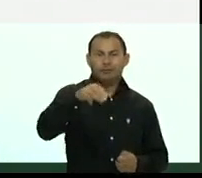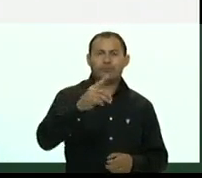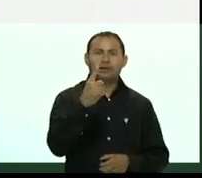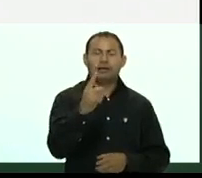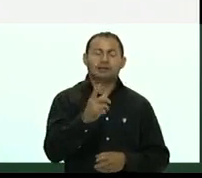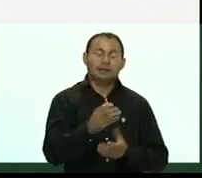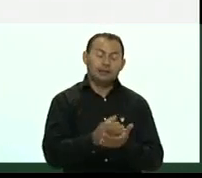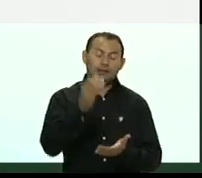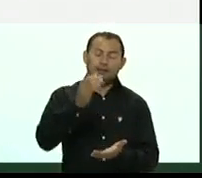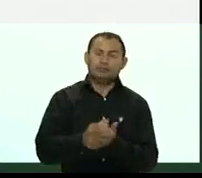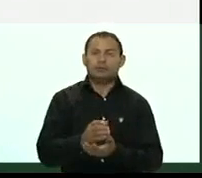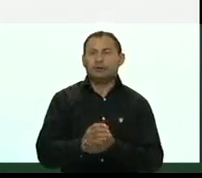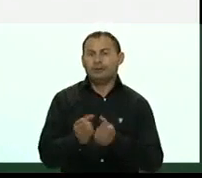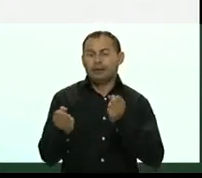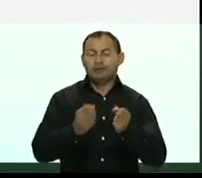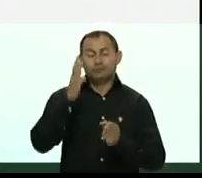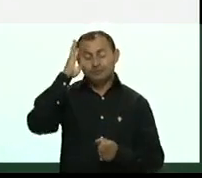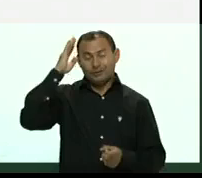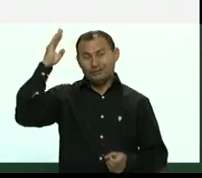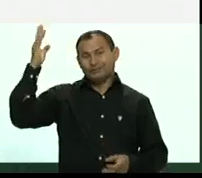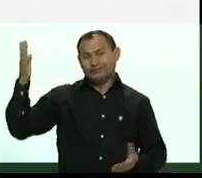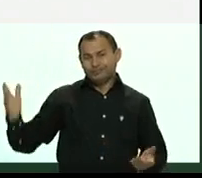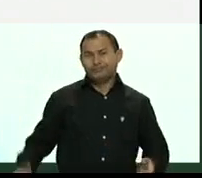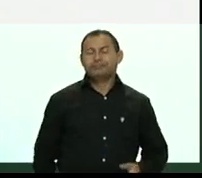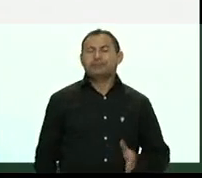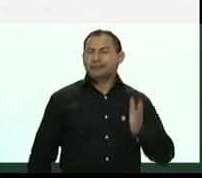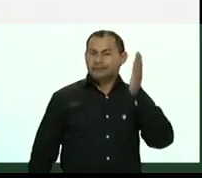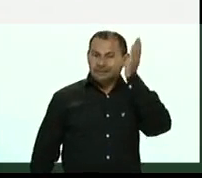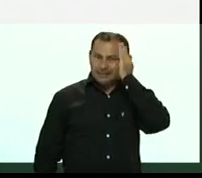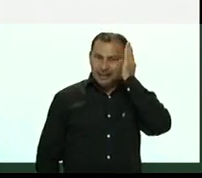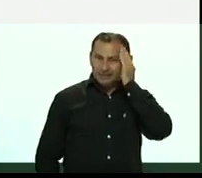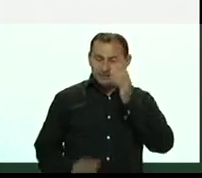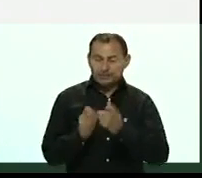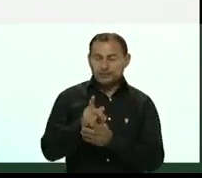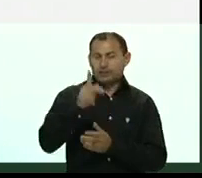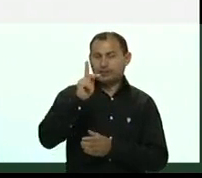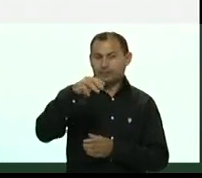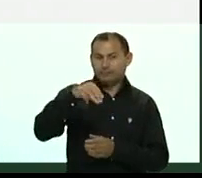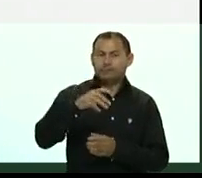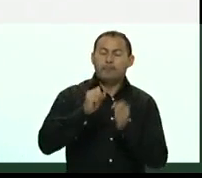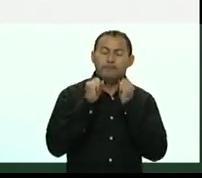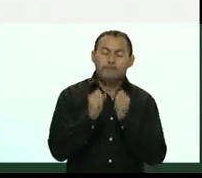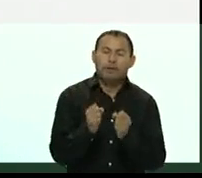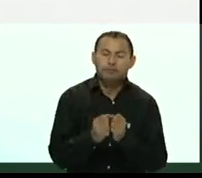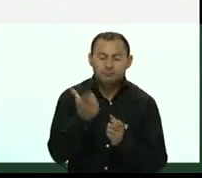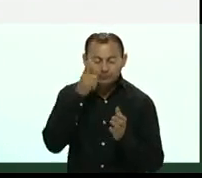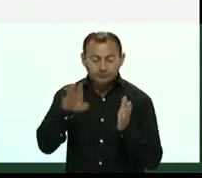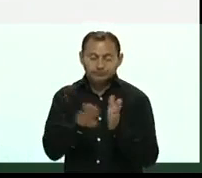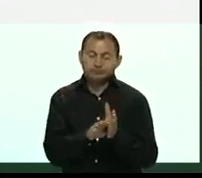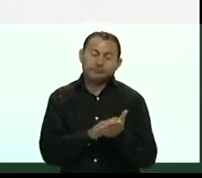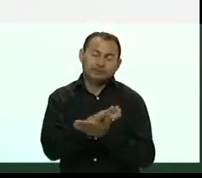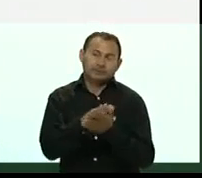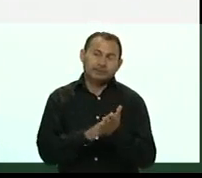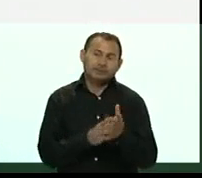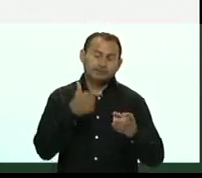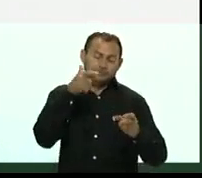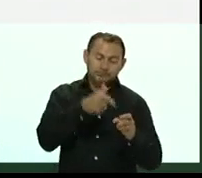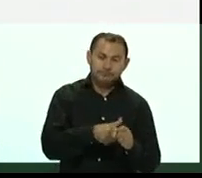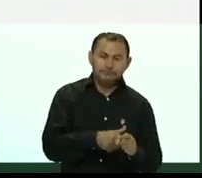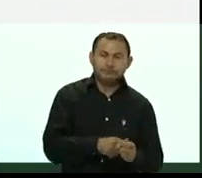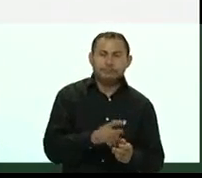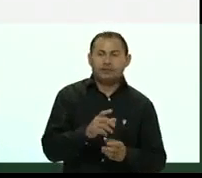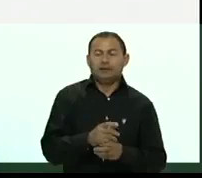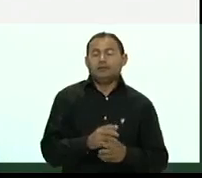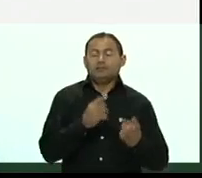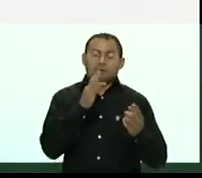de combustível, o carro dos sonhos, né? Então, sabe-se que a quilometragem que pode ser alcançada sem reabastecer é